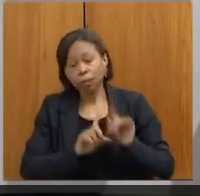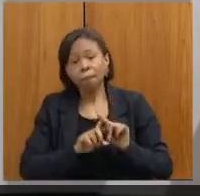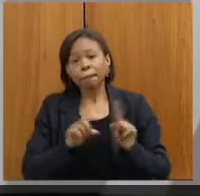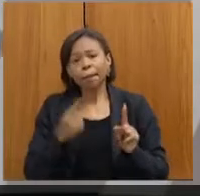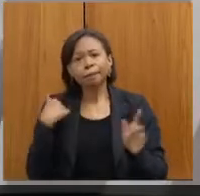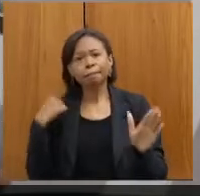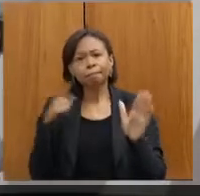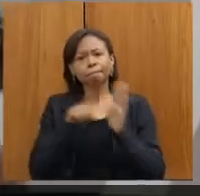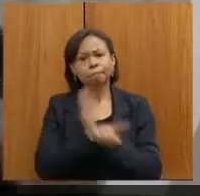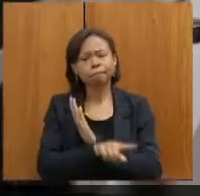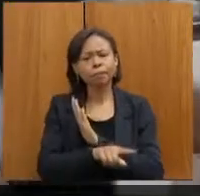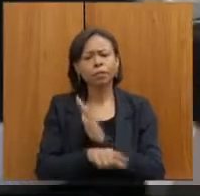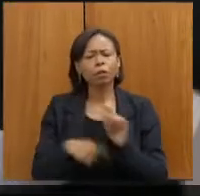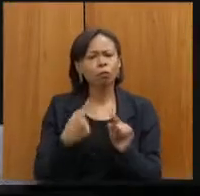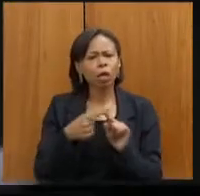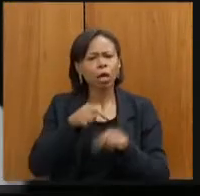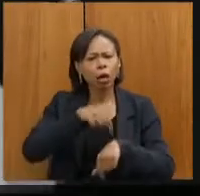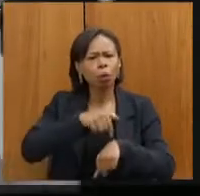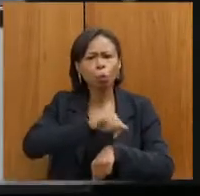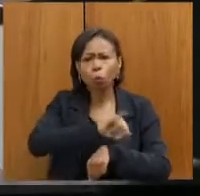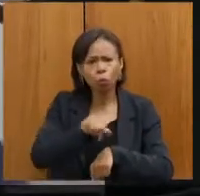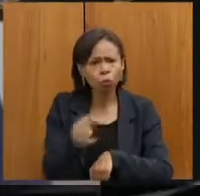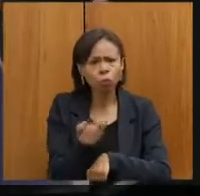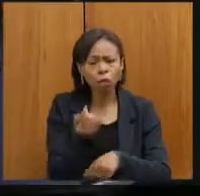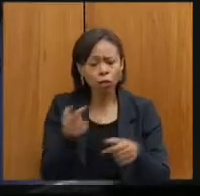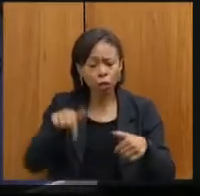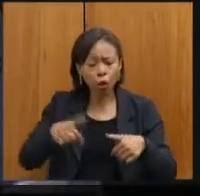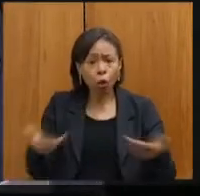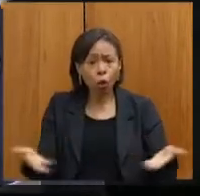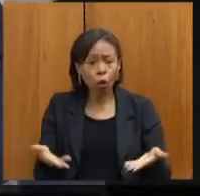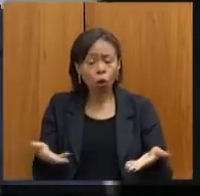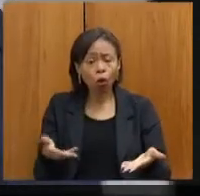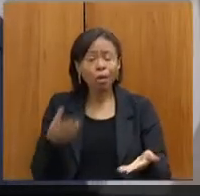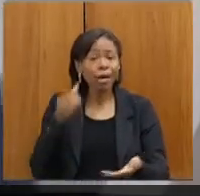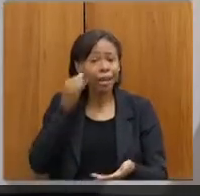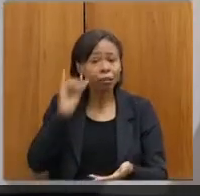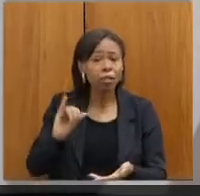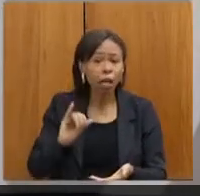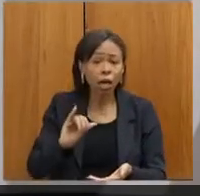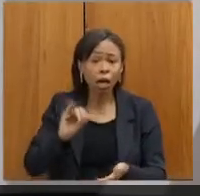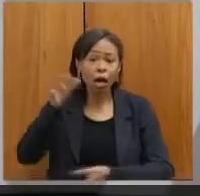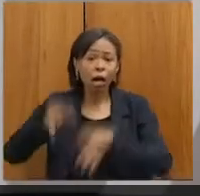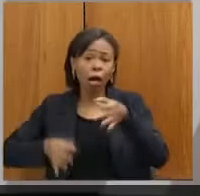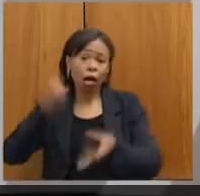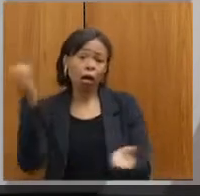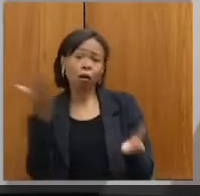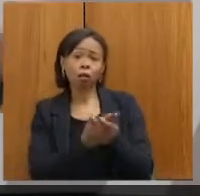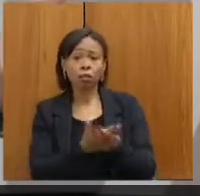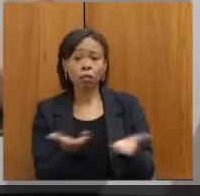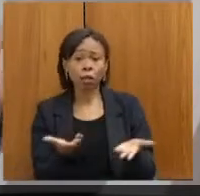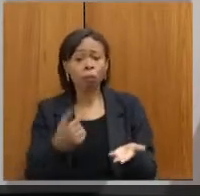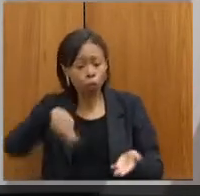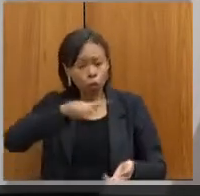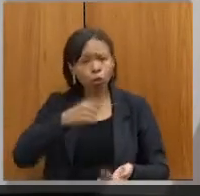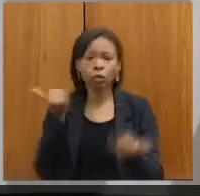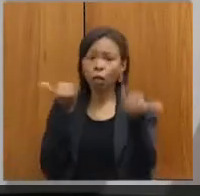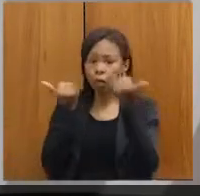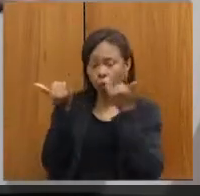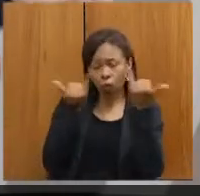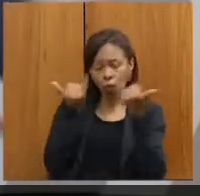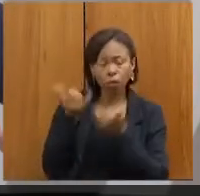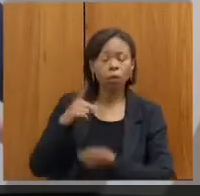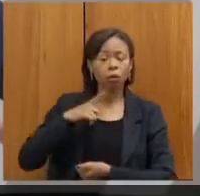então porque você não o proveito do espaço para não depender de uma ação judicial para que a gente tem acesso e possamos assim então